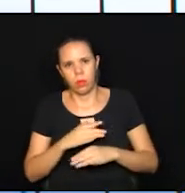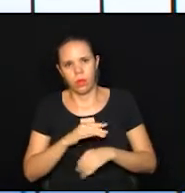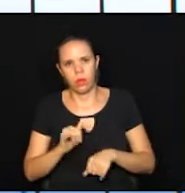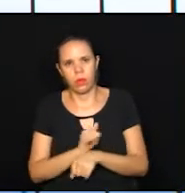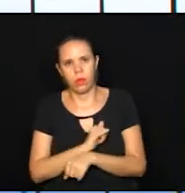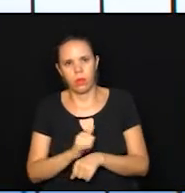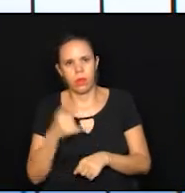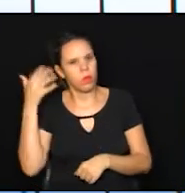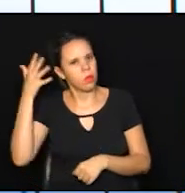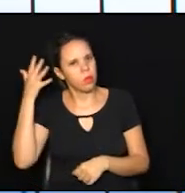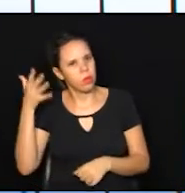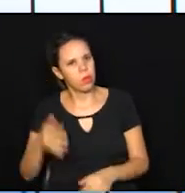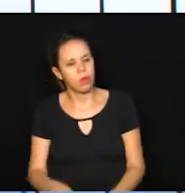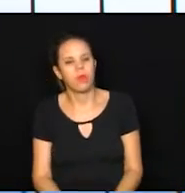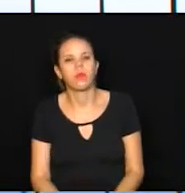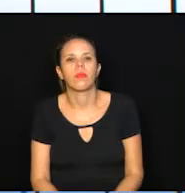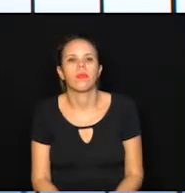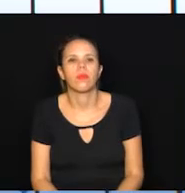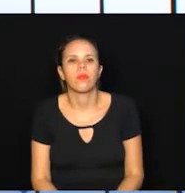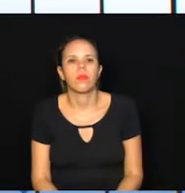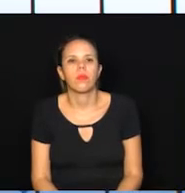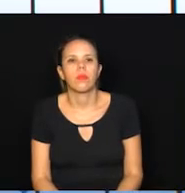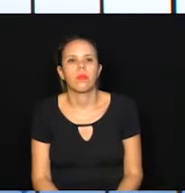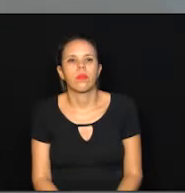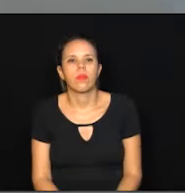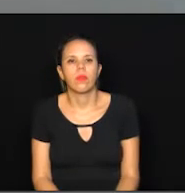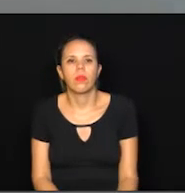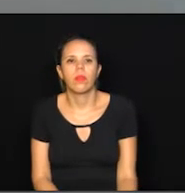que deu uma palestra.